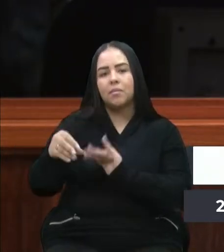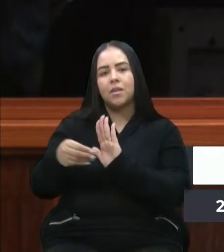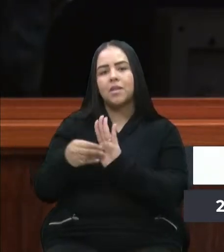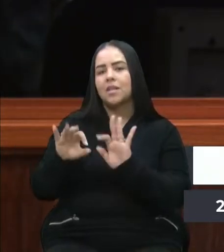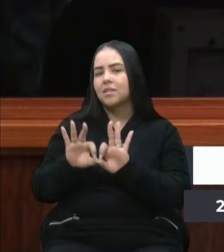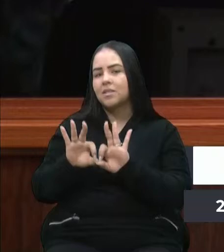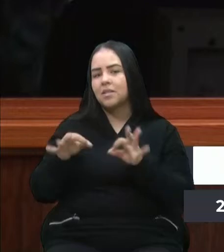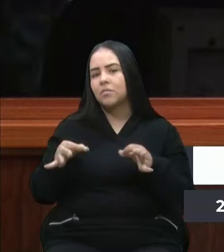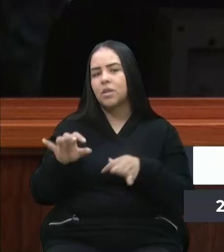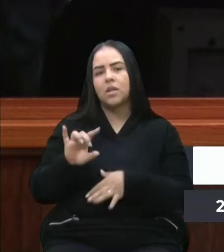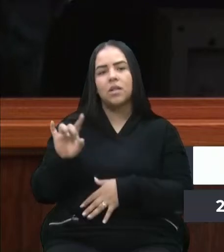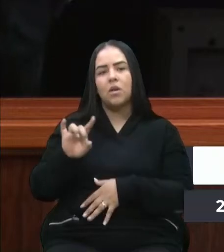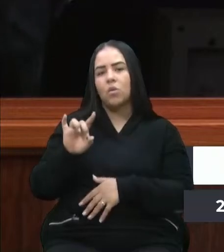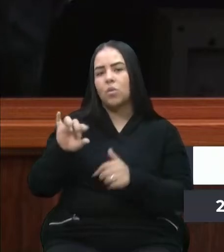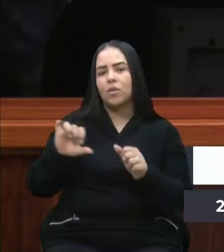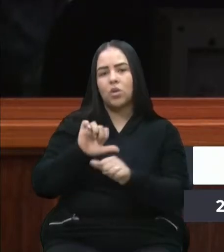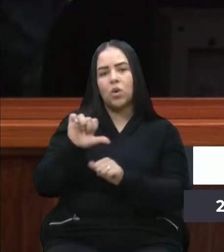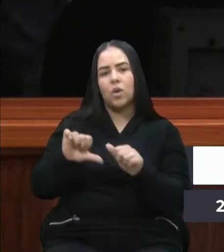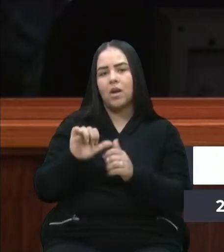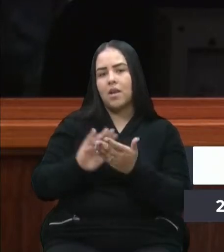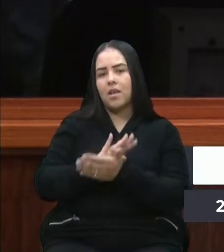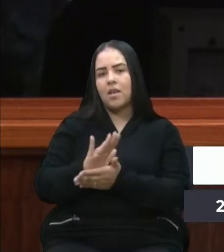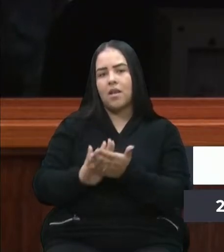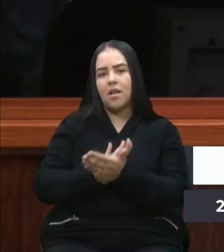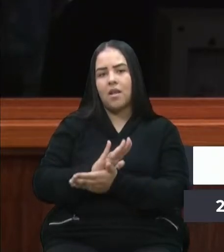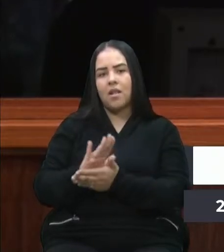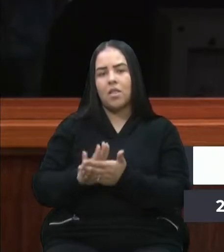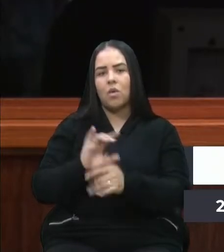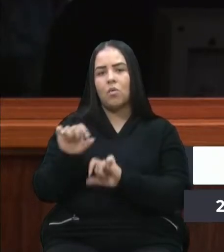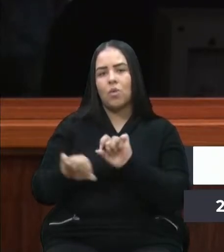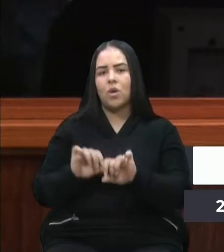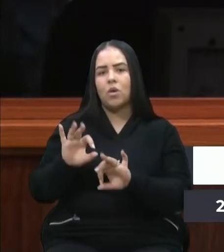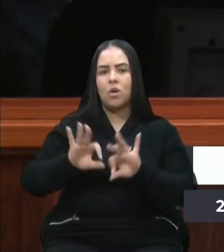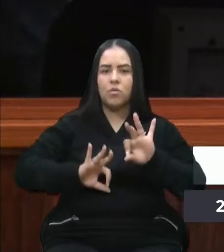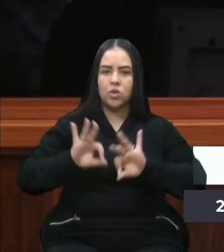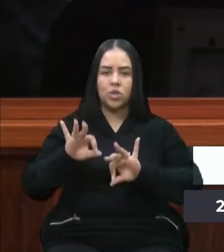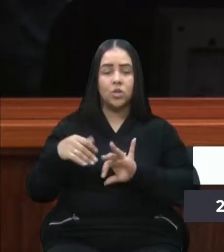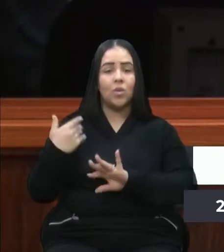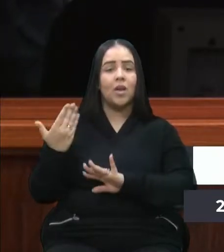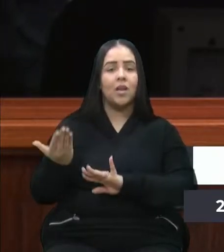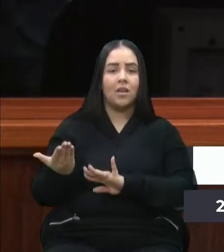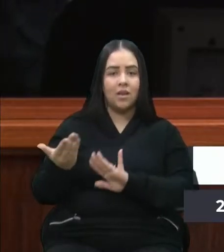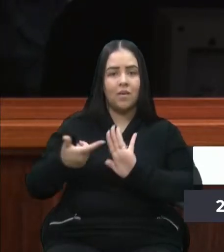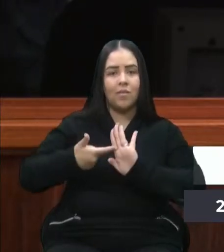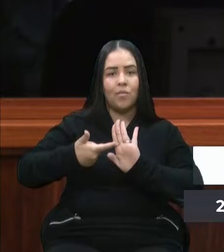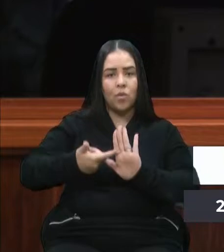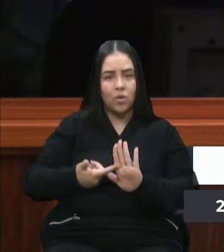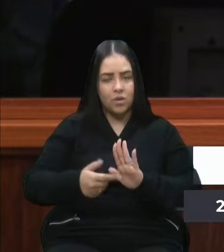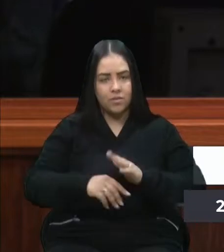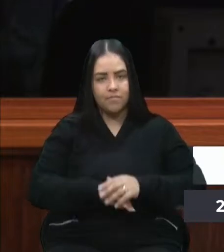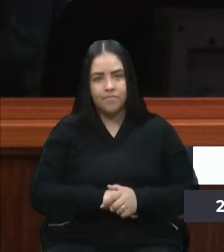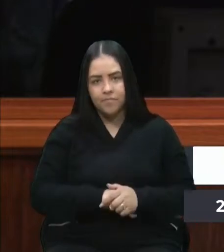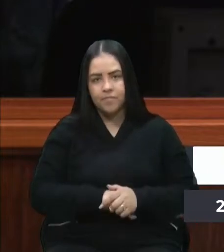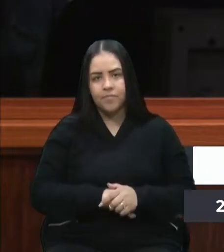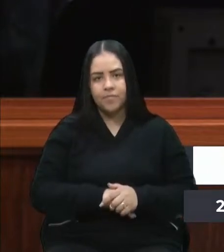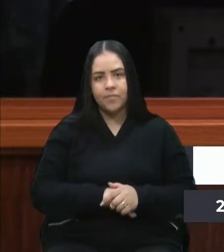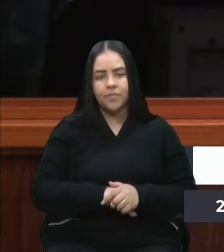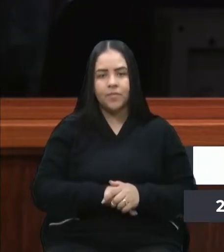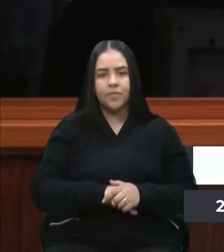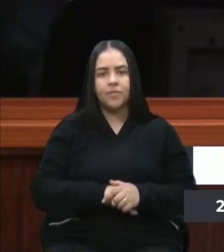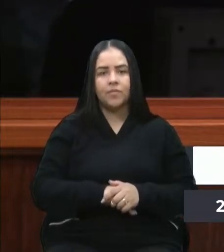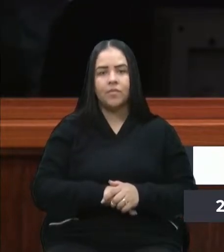verdade não altera em nada o que o projeto em si fala, não vai